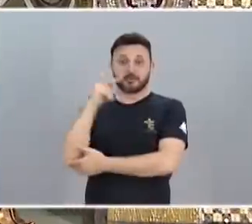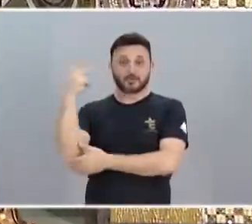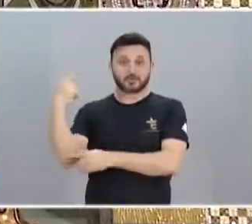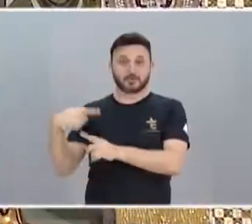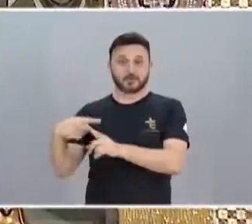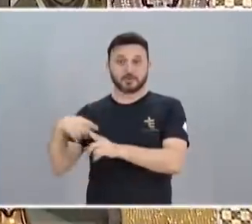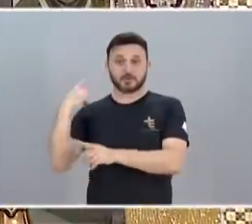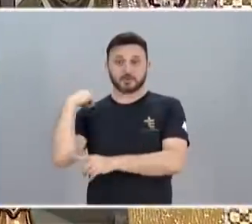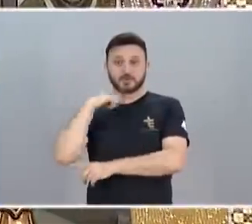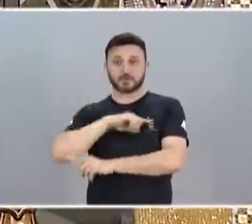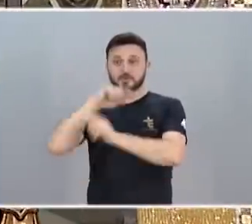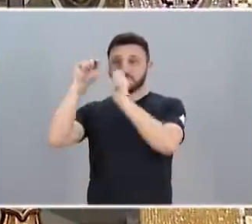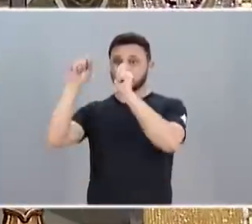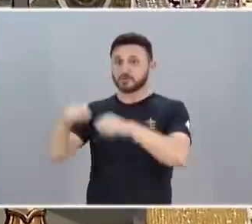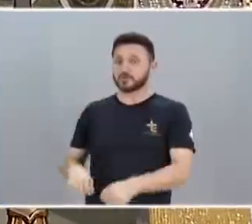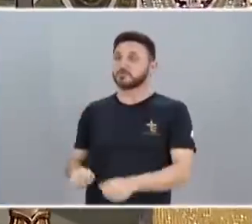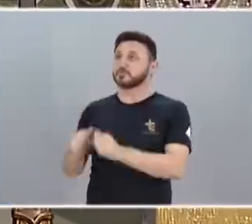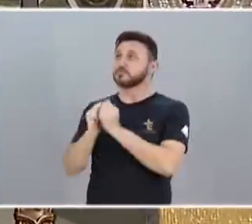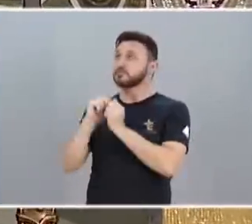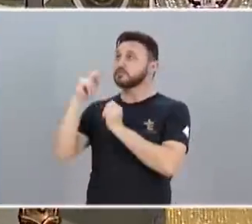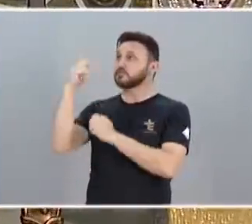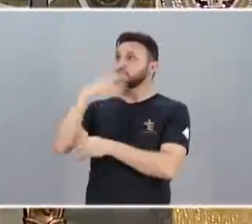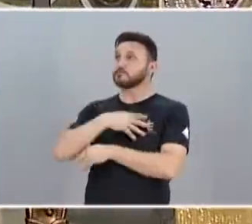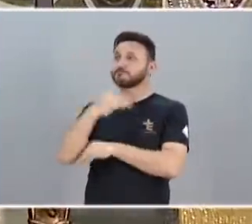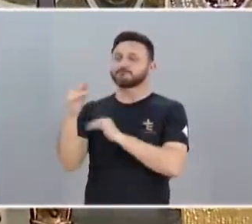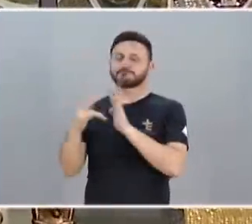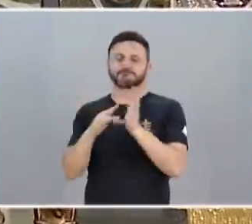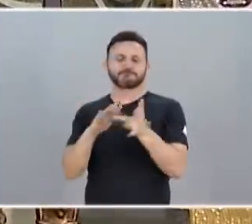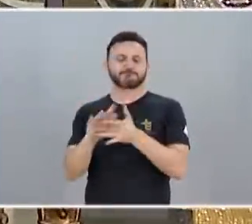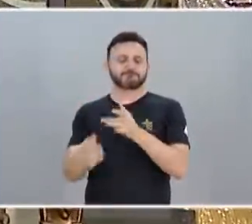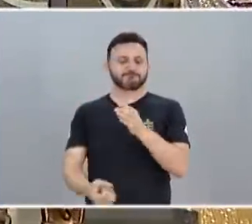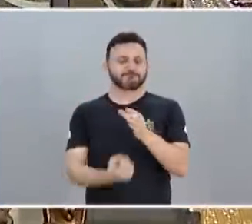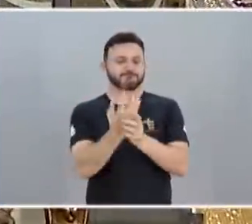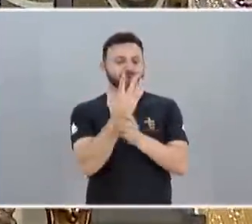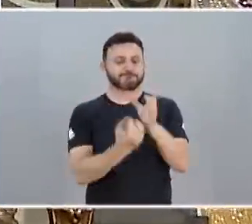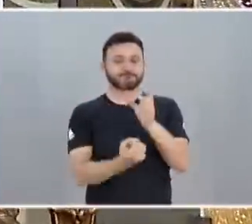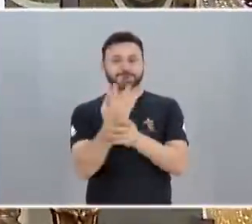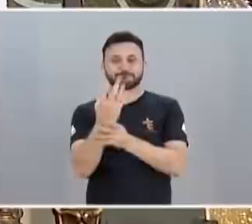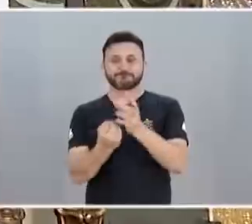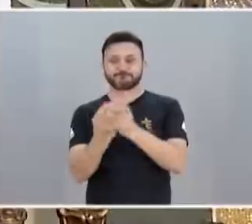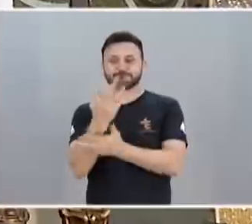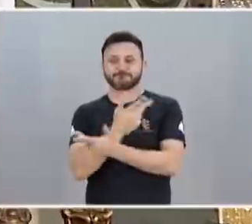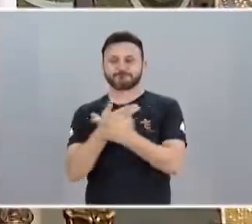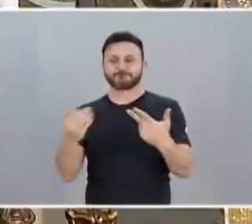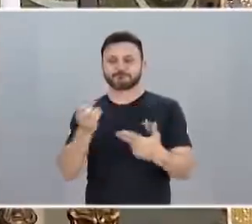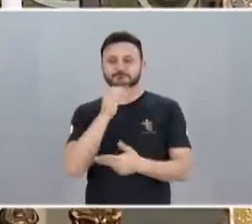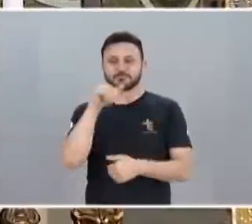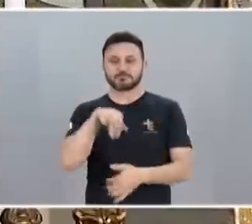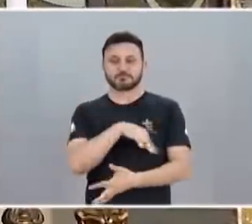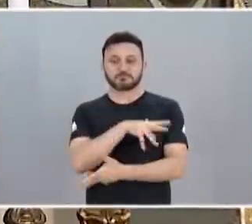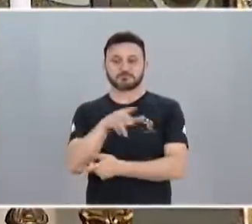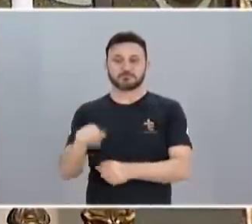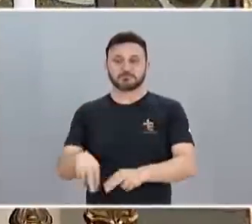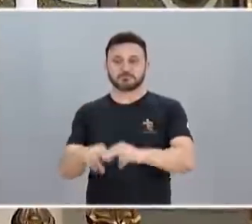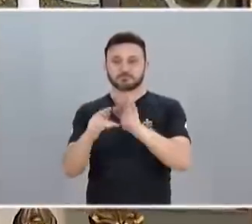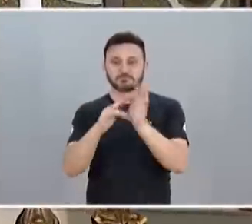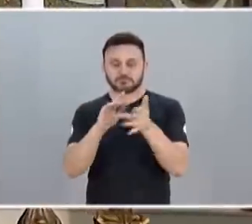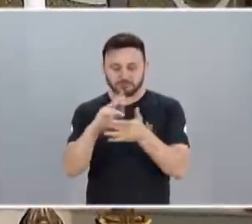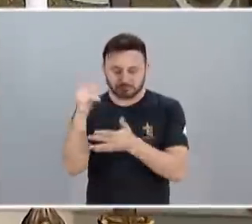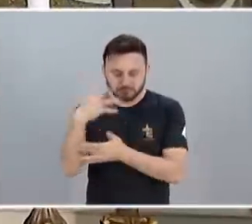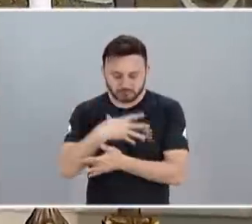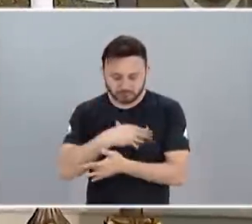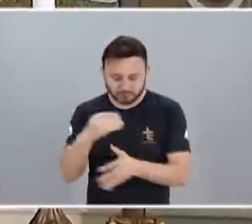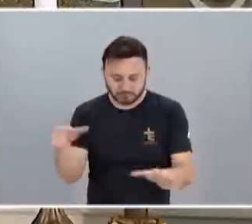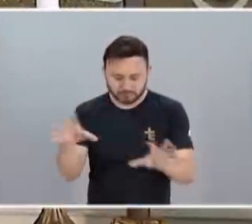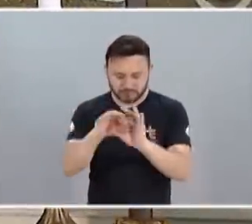que possamos, em nome do vosso Filho, frutificar em boas obras, por nosso Senhor Jesus